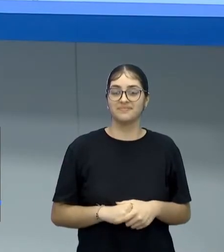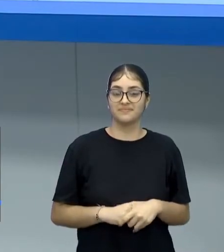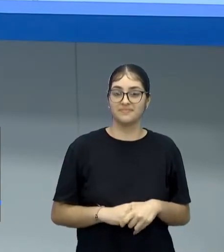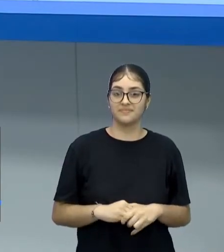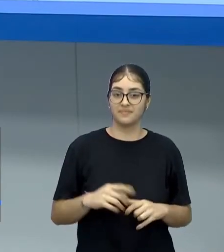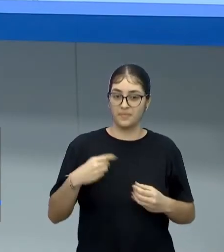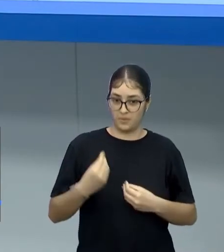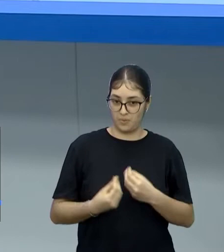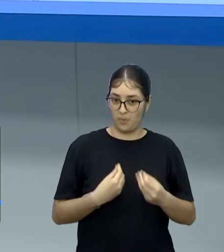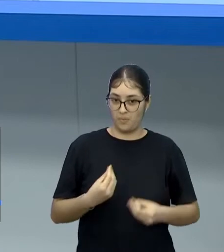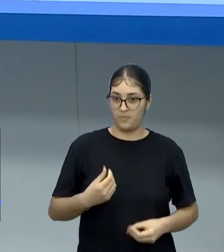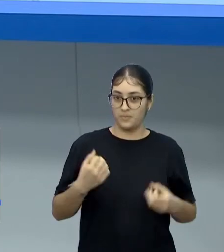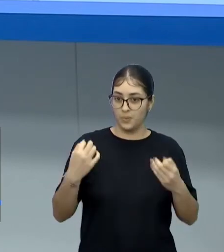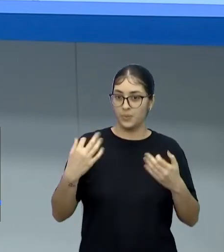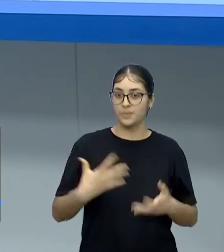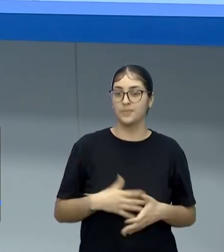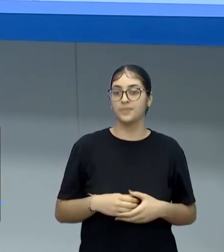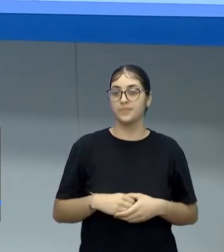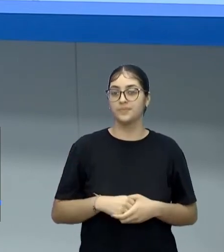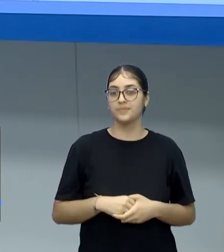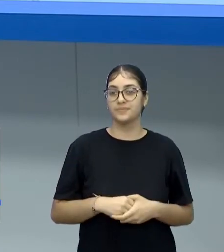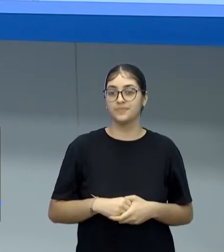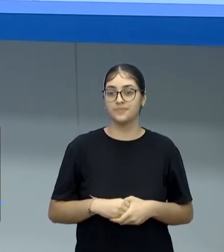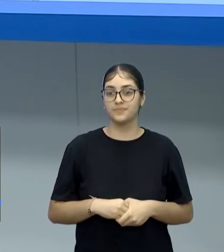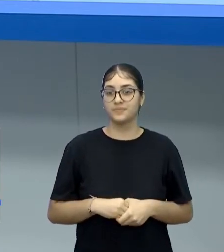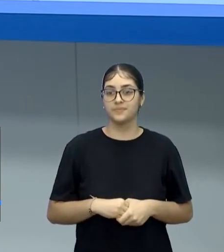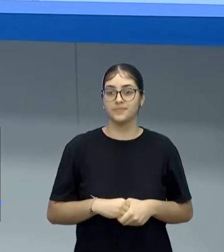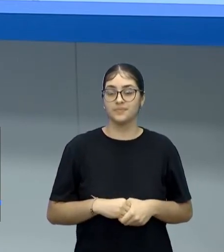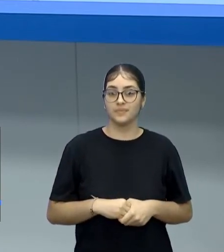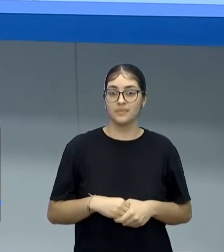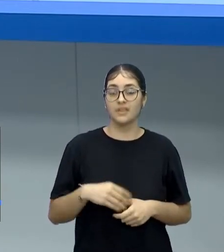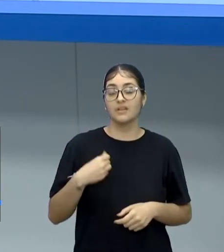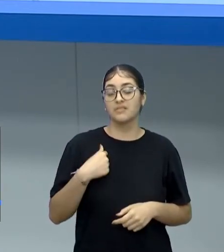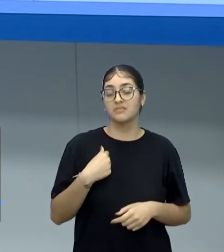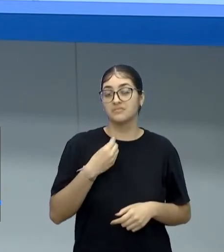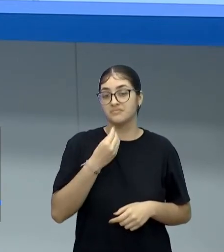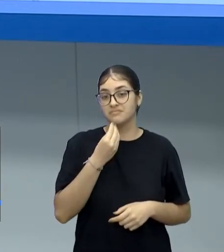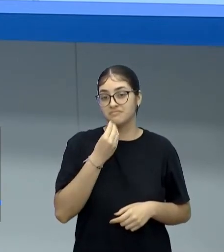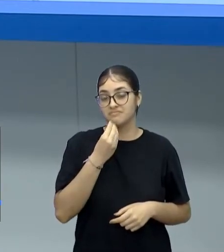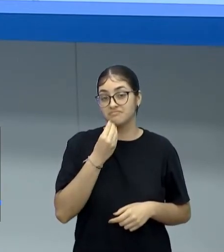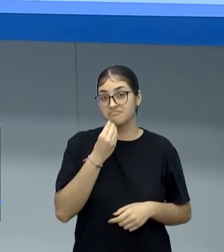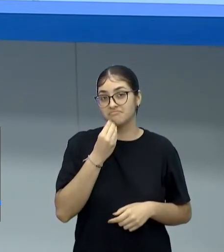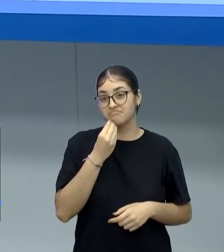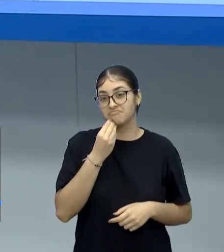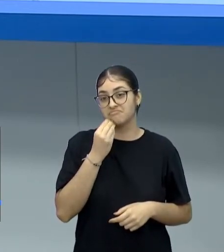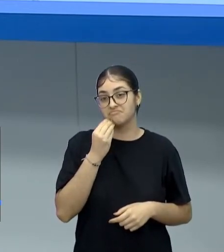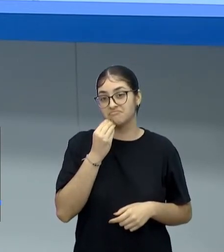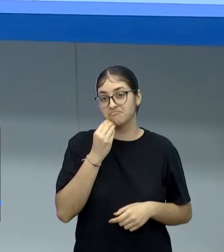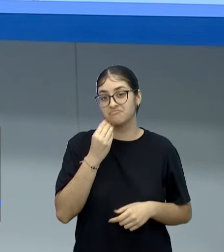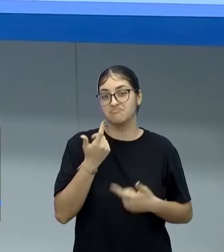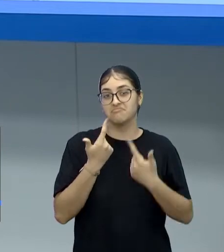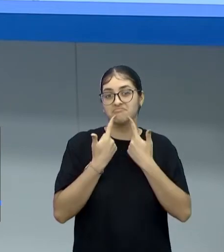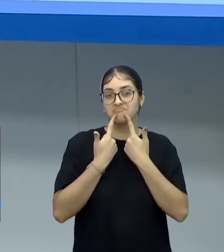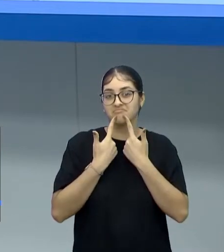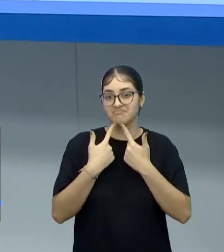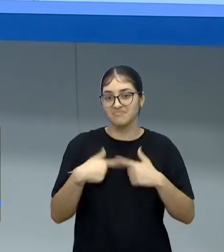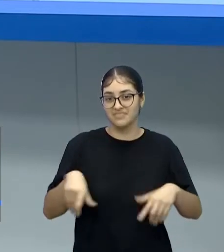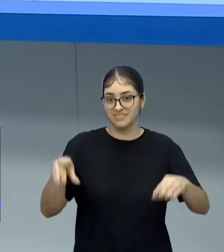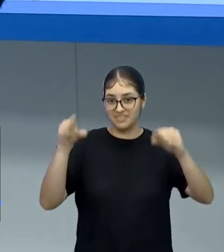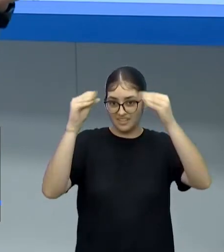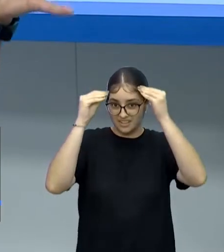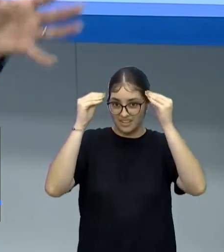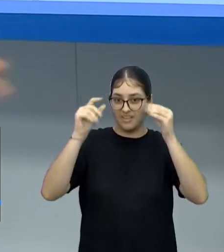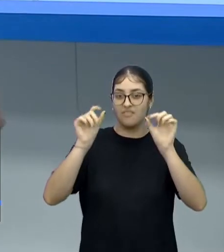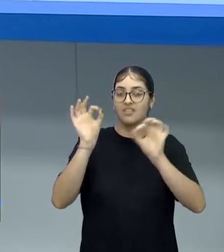Para falar de uma linguagem de programação qualquer. Eu ia tentar fazer Você ia tentar fazer uma linguagem, eu ia fazer